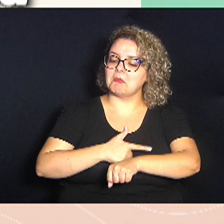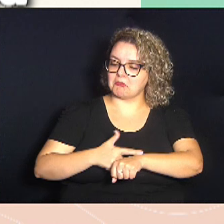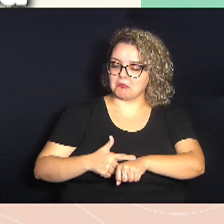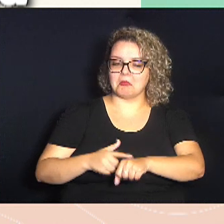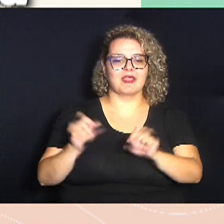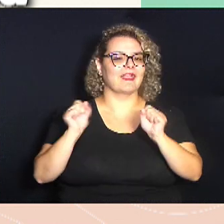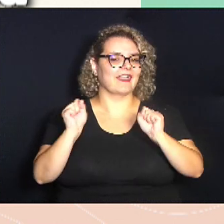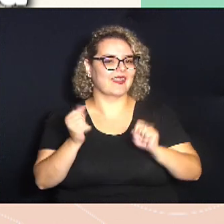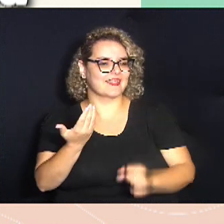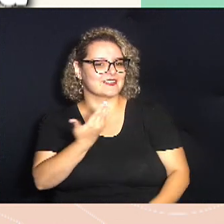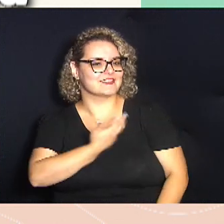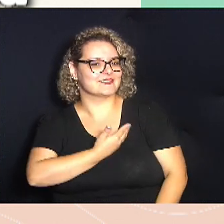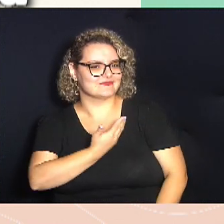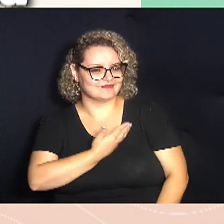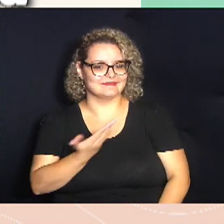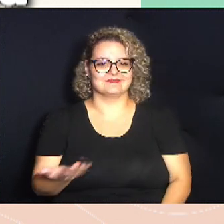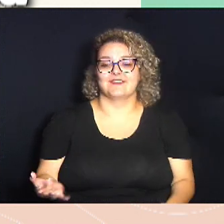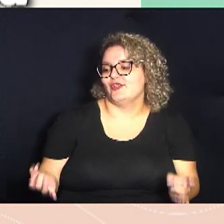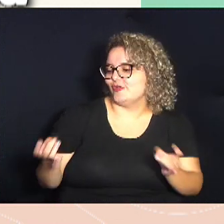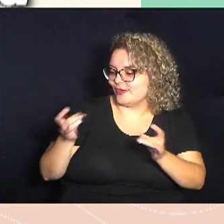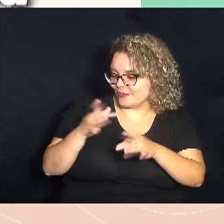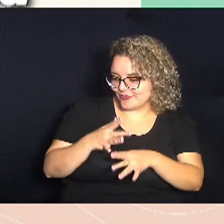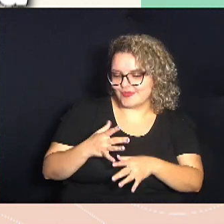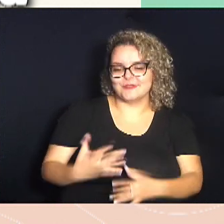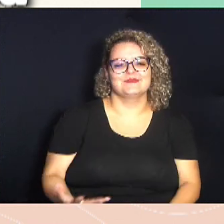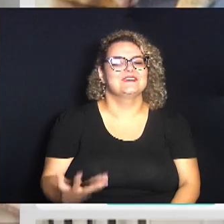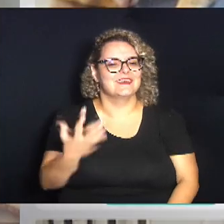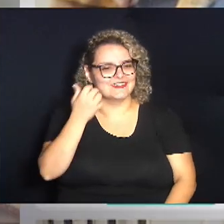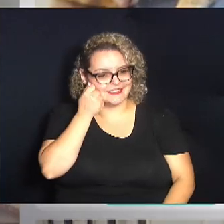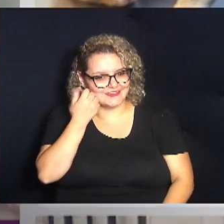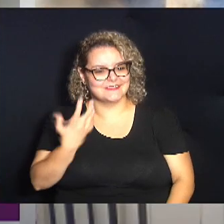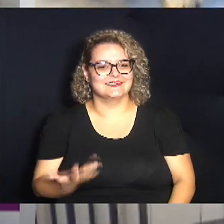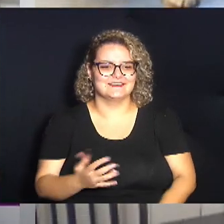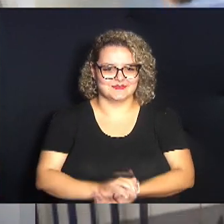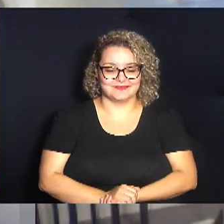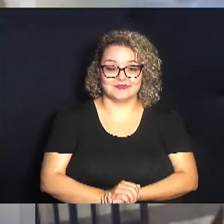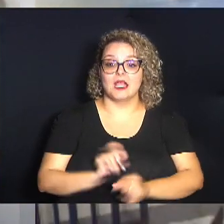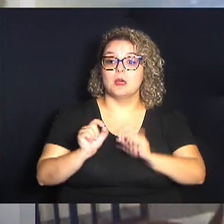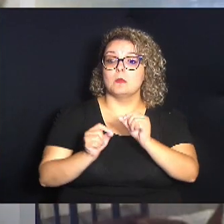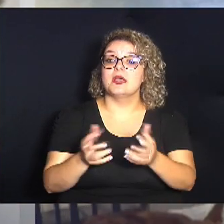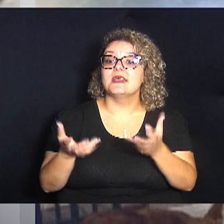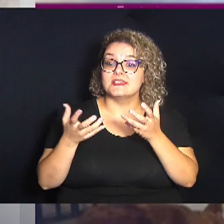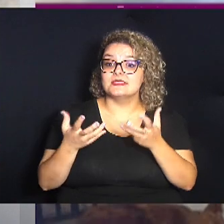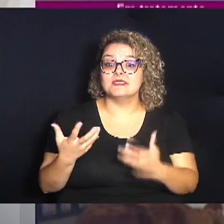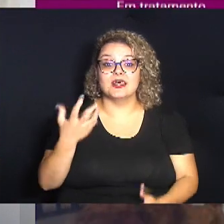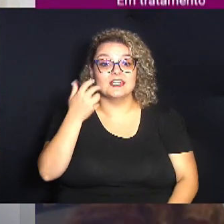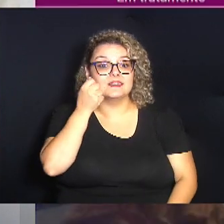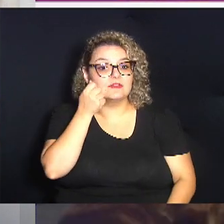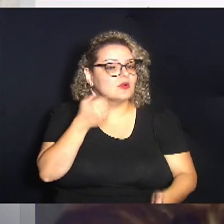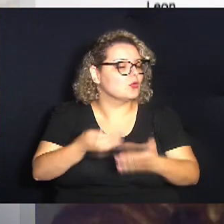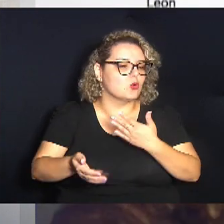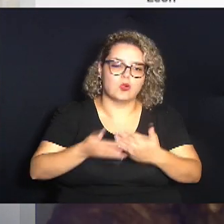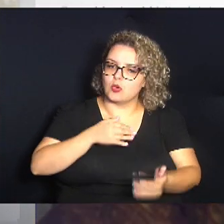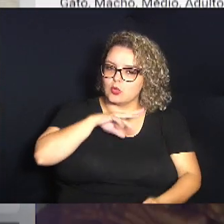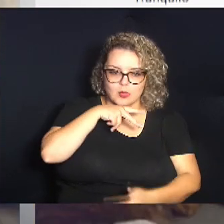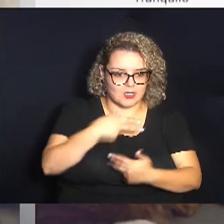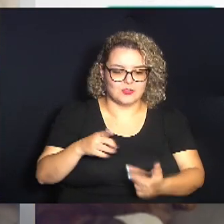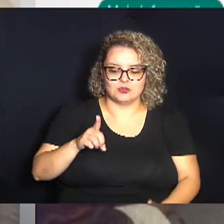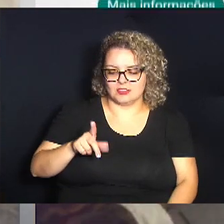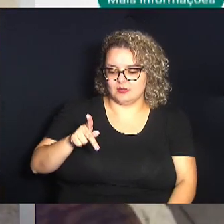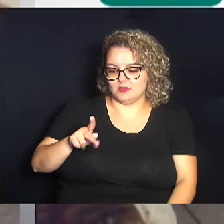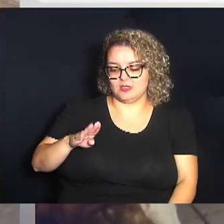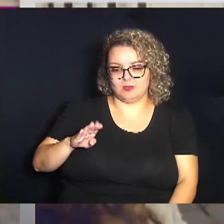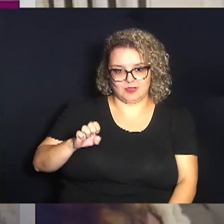fazer amigos. Ela está prontinha para ganhar uma família. Para quem quiser adotar qualquer animal do DPBEA, é só